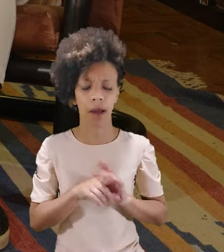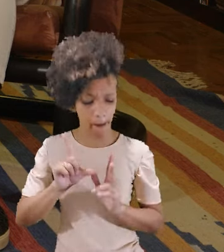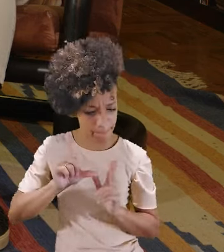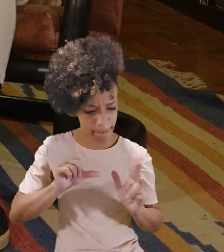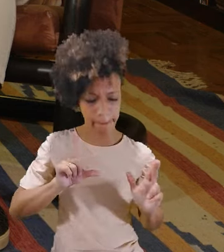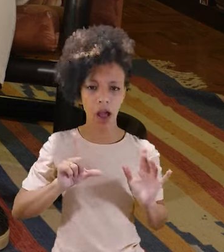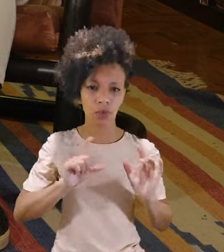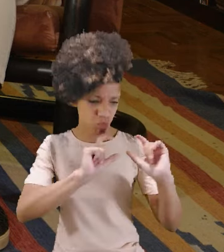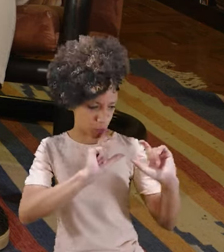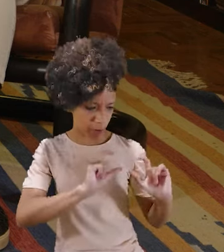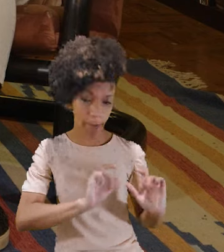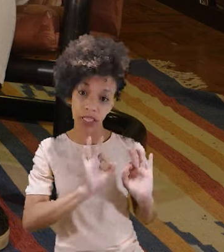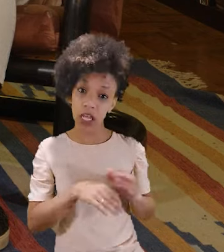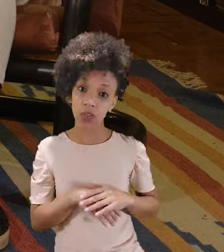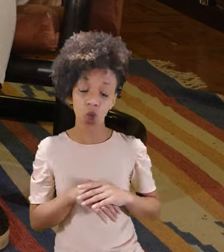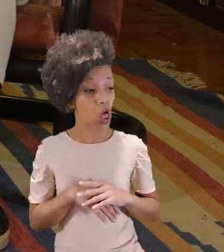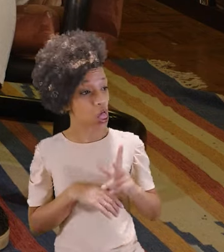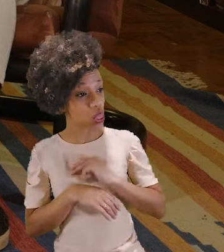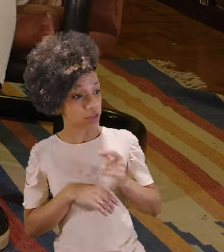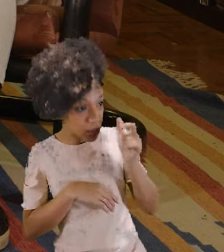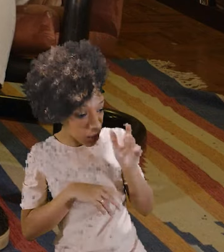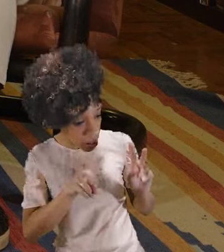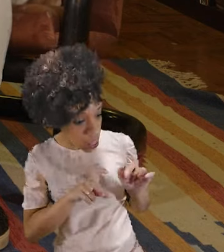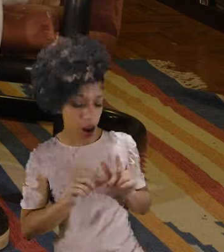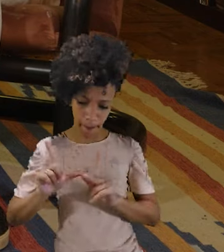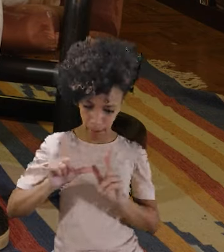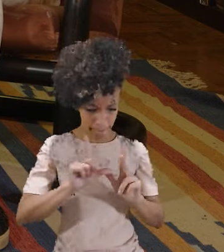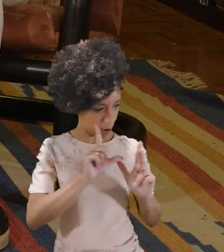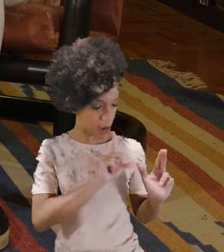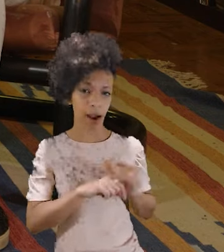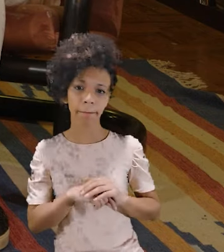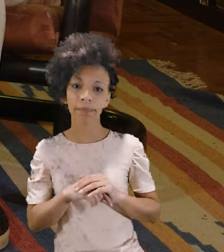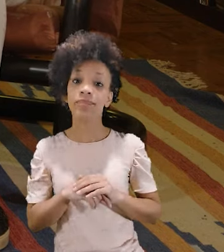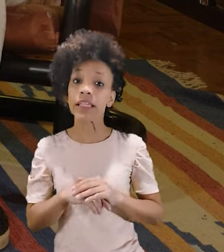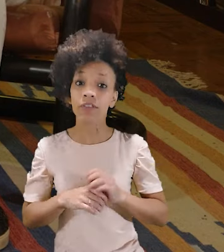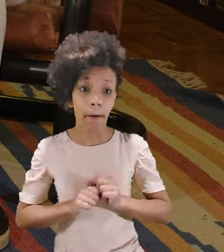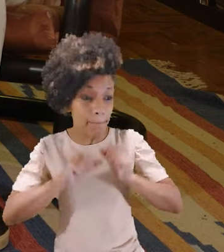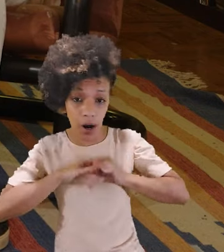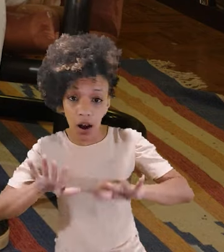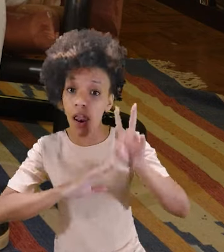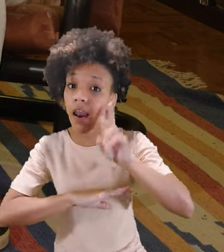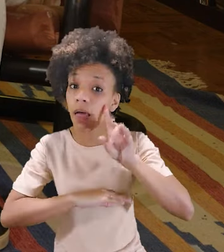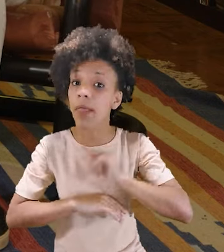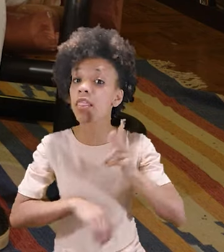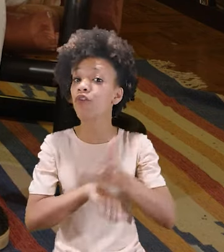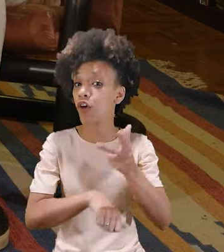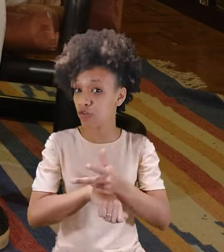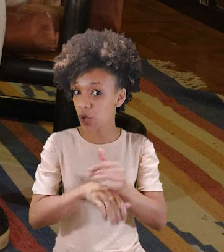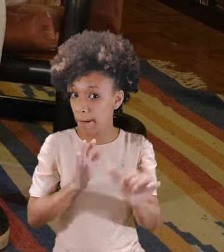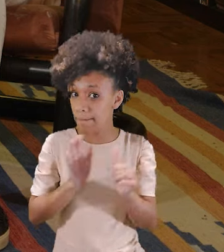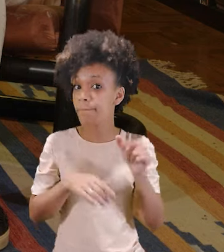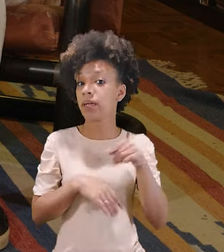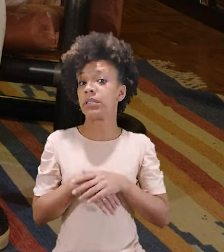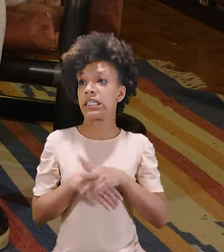tema vai no canal de corte já tá É assim que você fala cara posso me interessa por isso que essa parte essa parte Essa parte é a coisa mais bombando Lembrando que teve